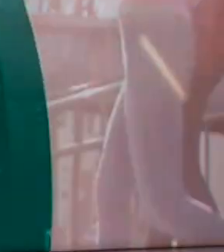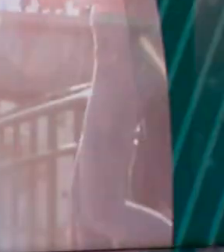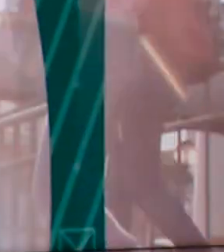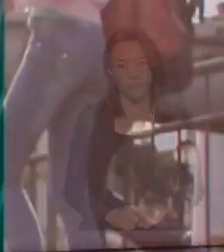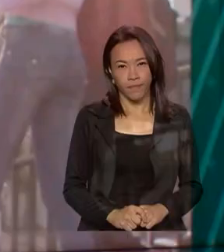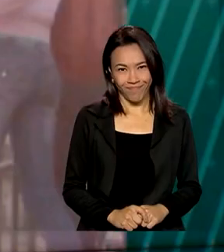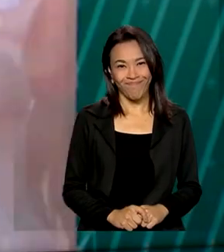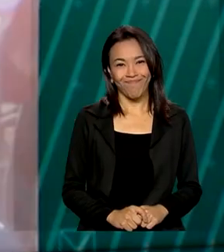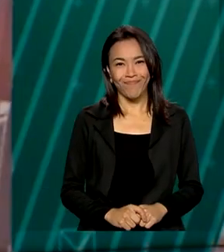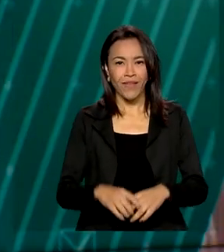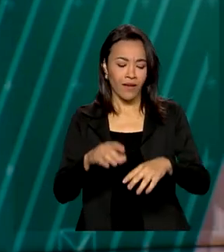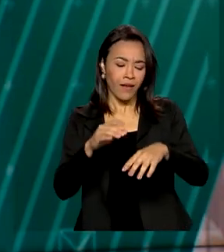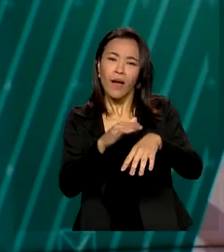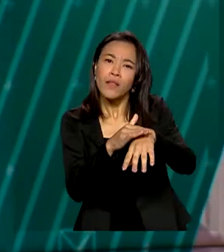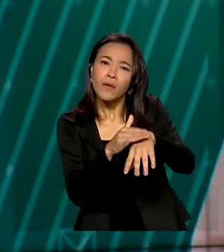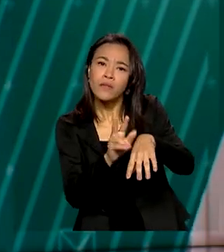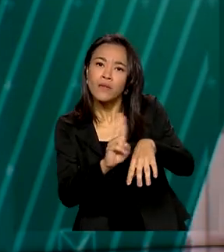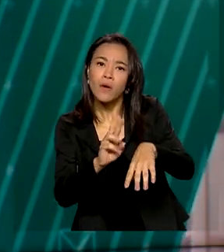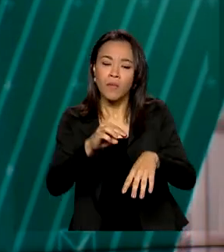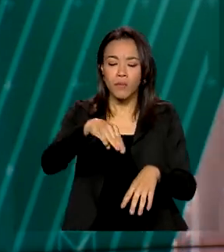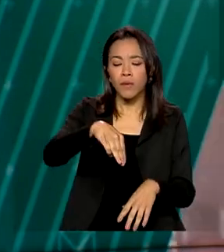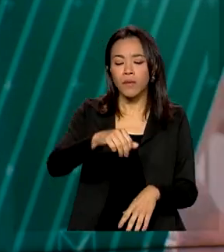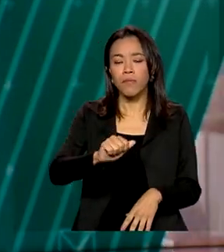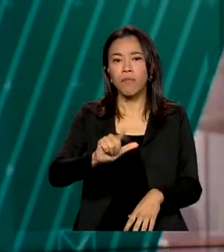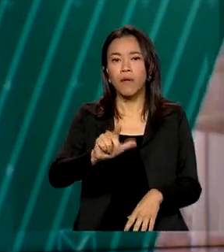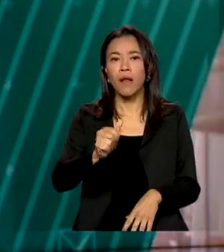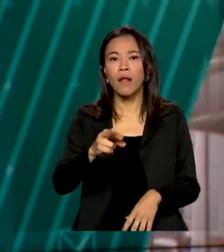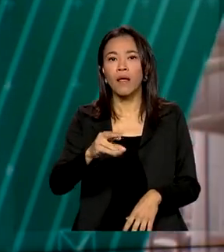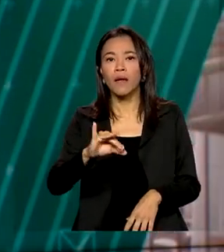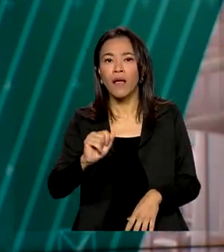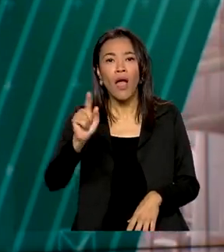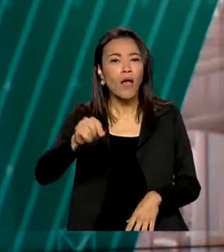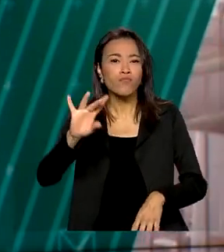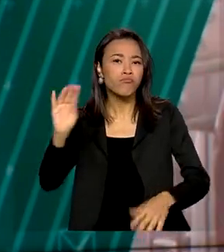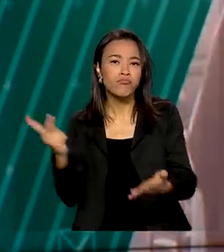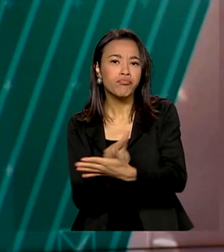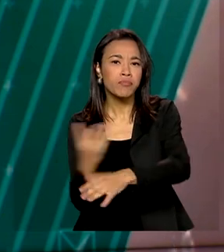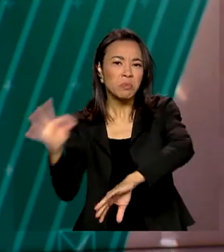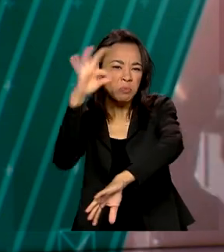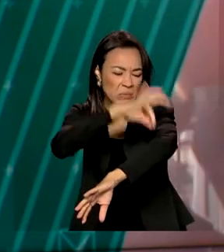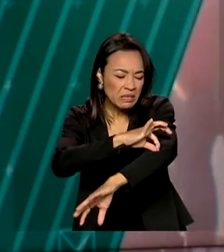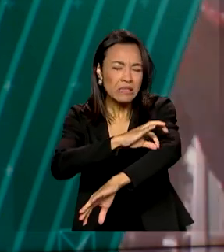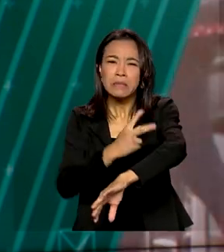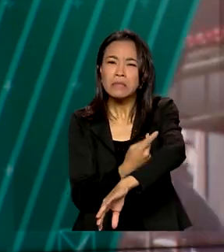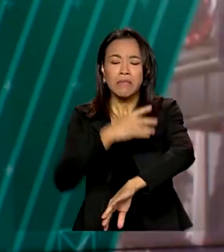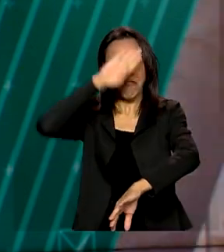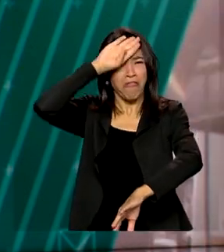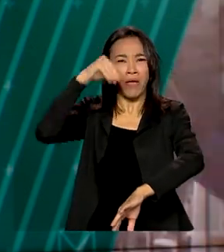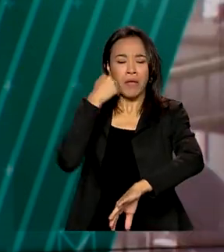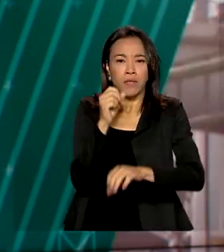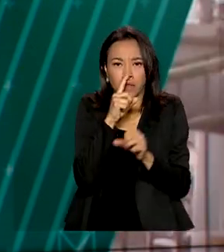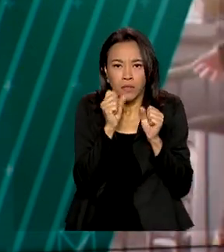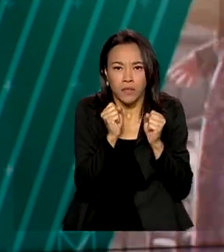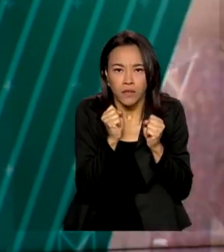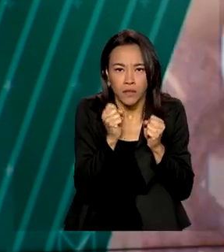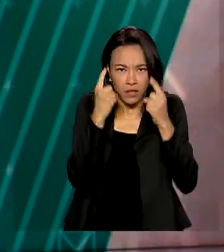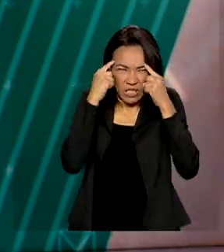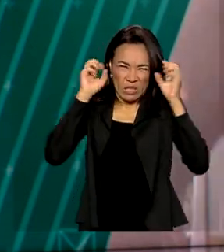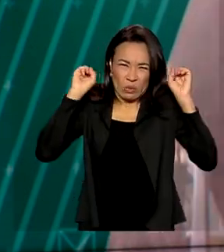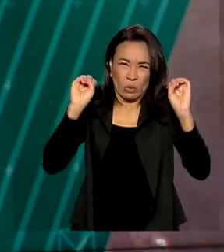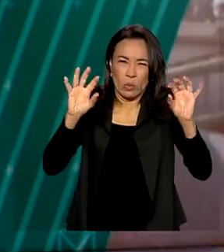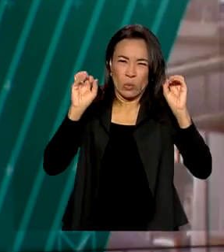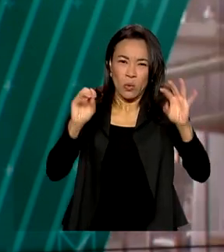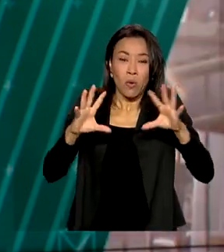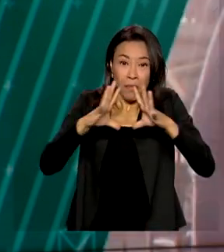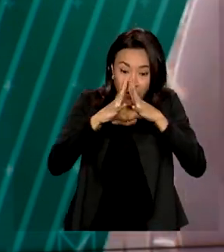e a malária é uma doença transmitida pela picada de um mosquito ela causa febre calafrios e dor de cabeça para